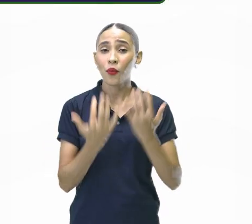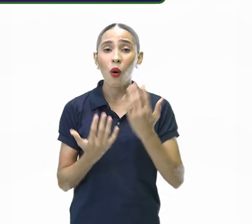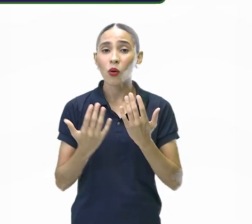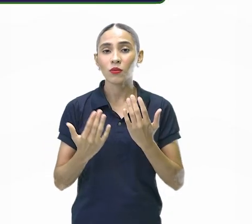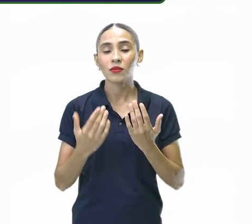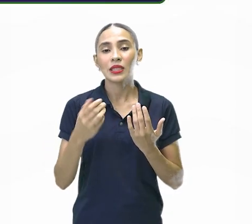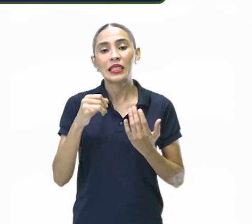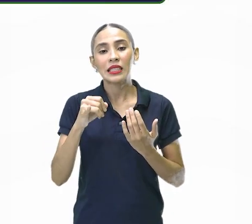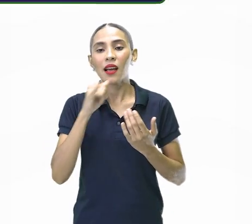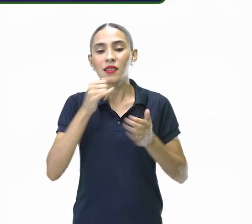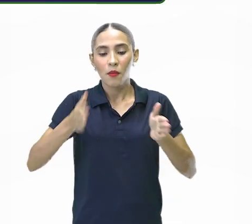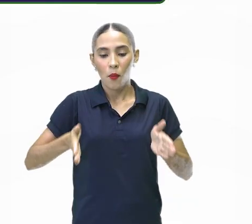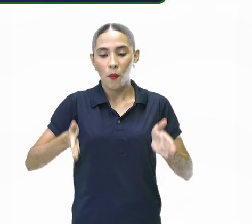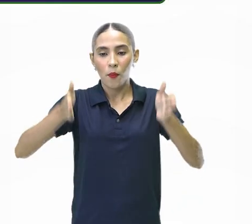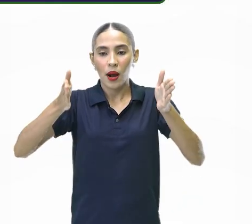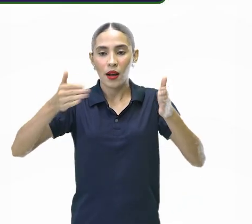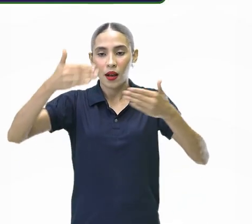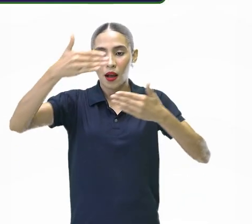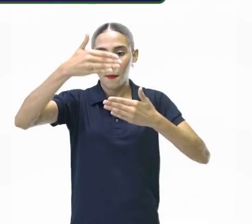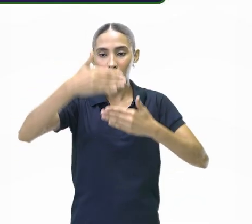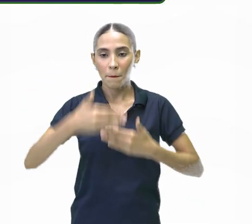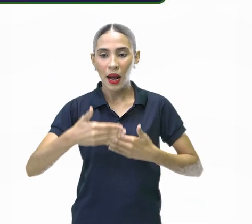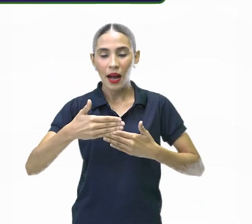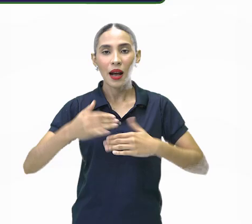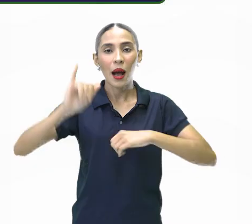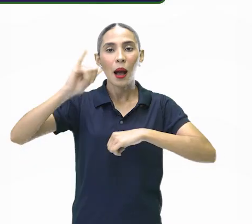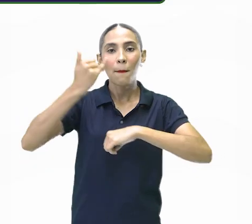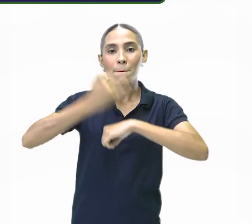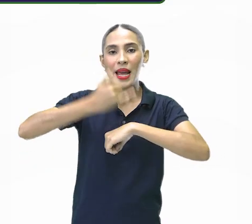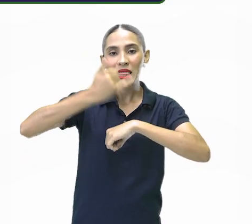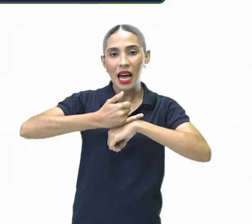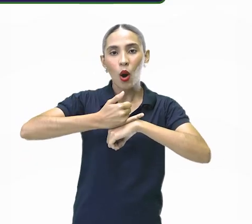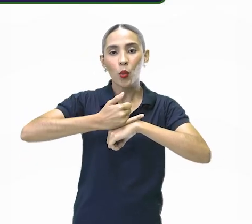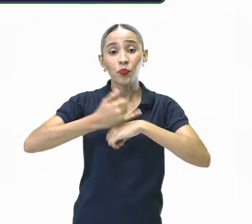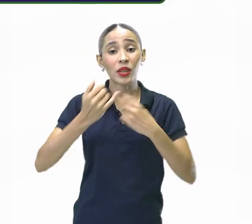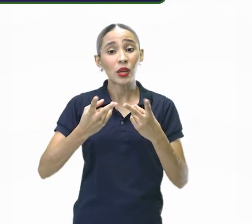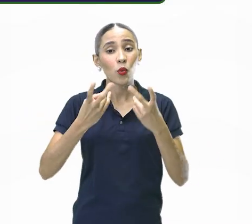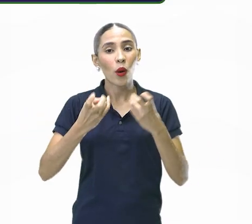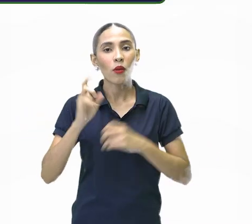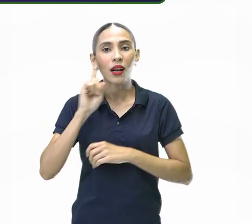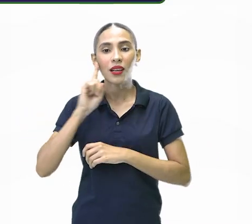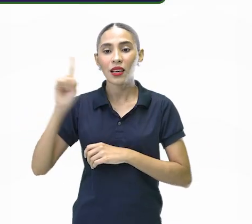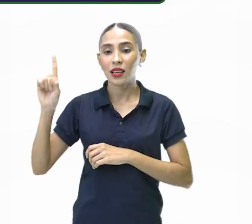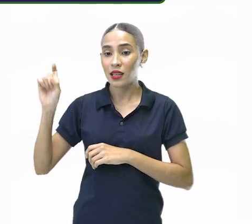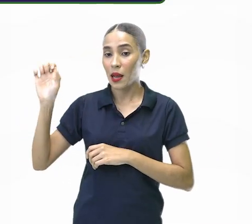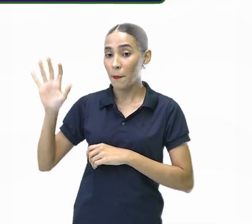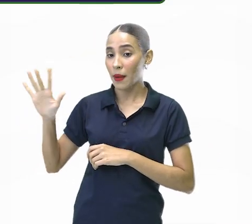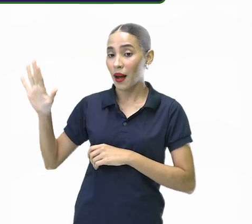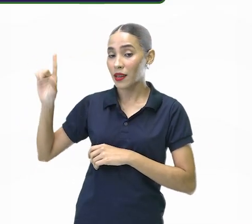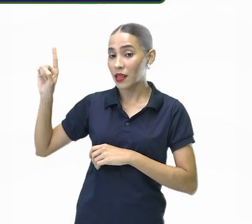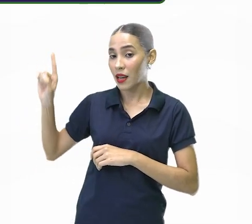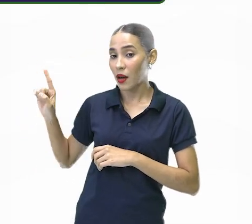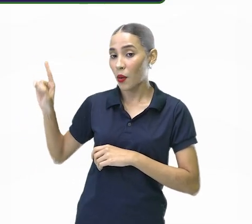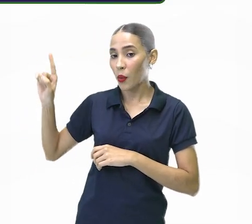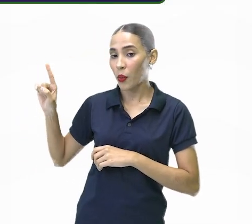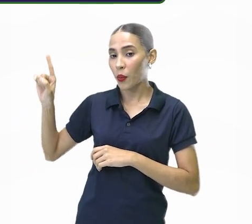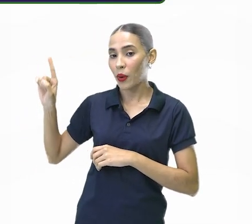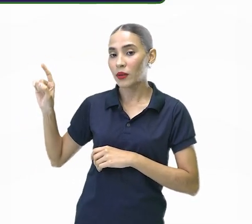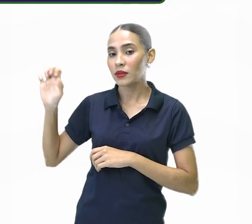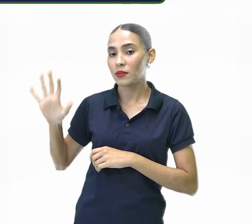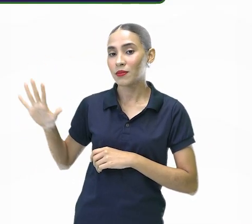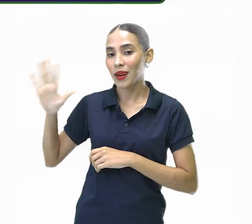ó, com paredes internas metálicas e uma pequena abertura, nós temos ali, ó, uma